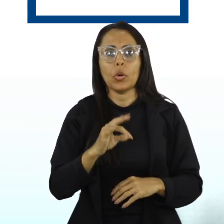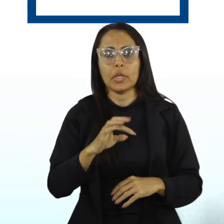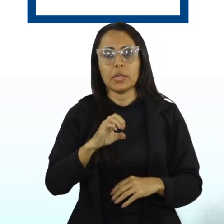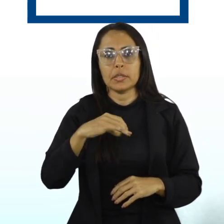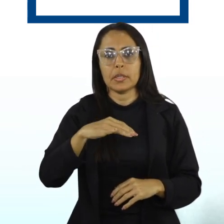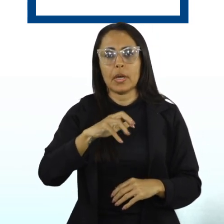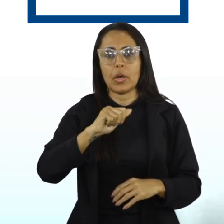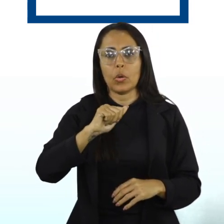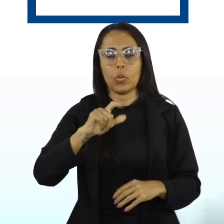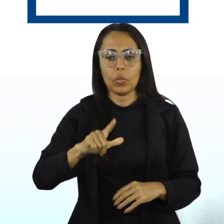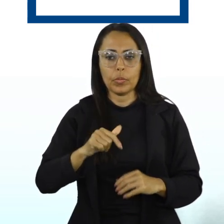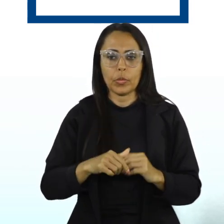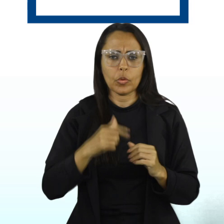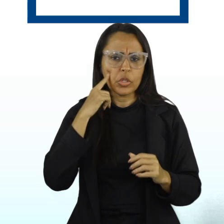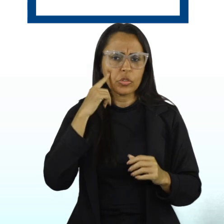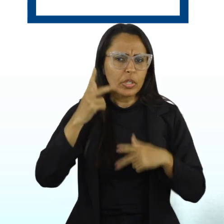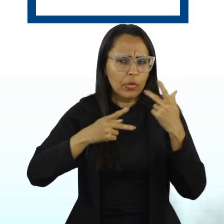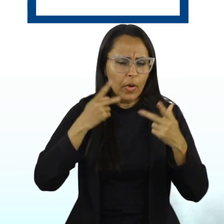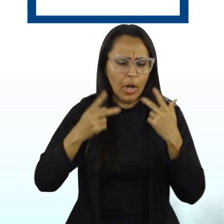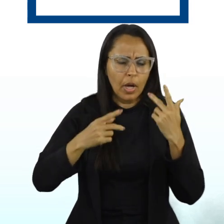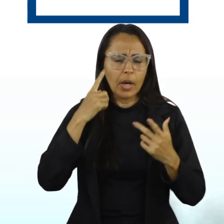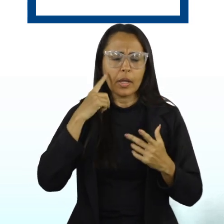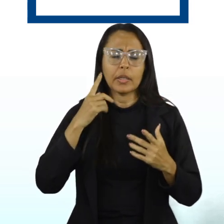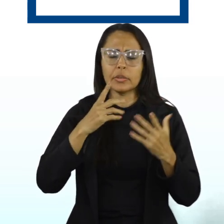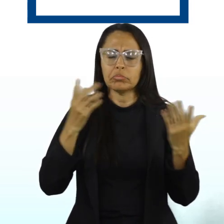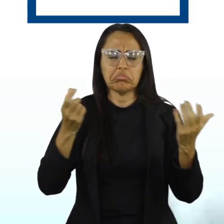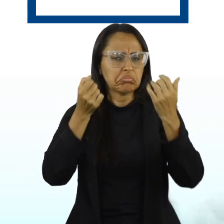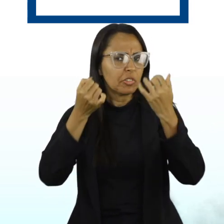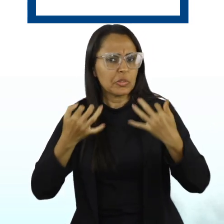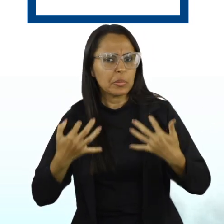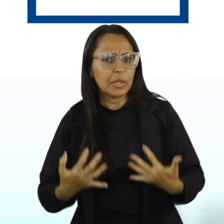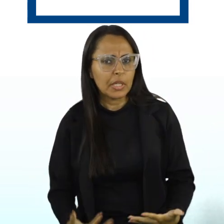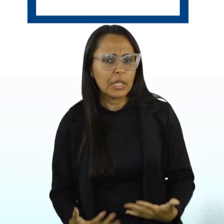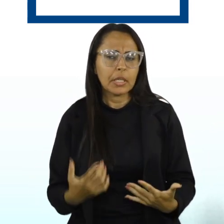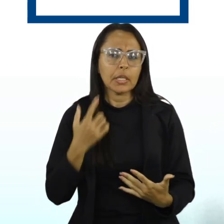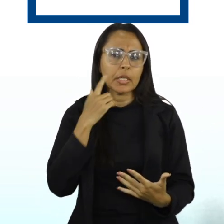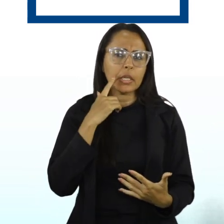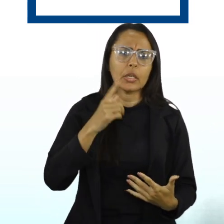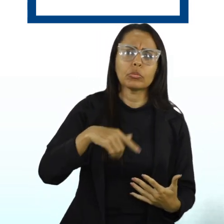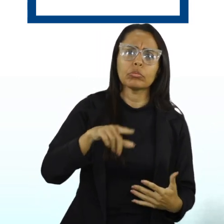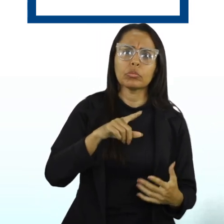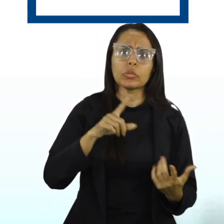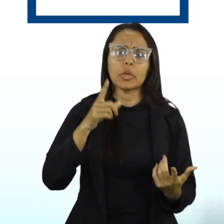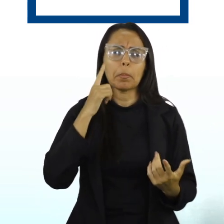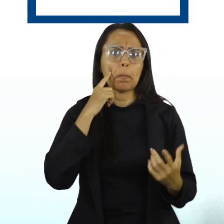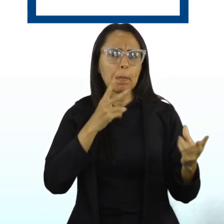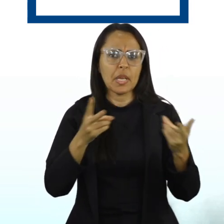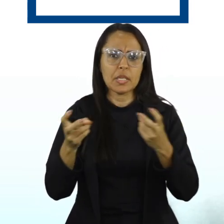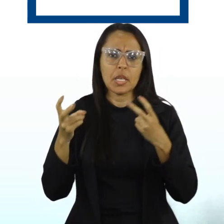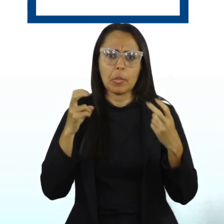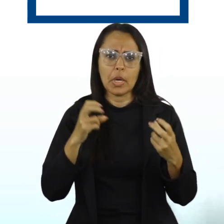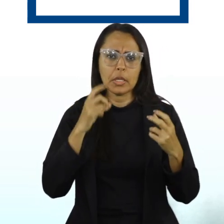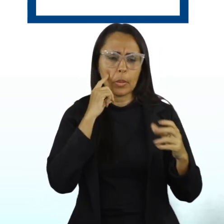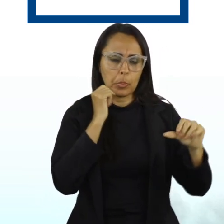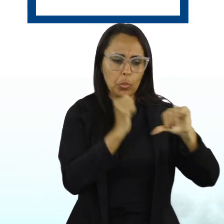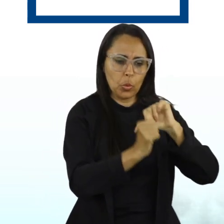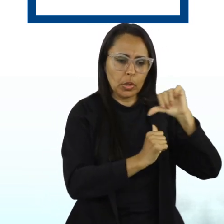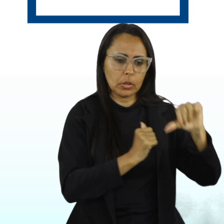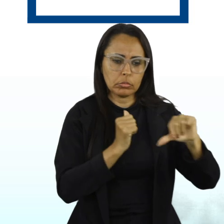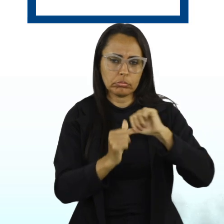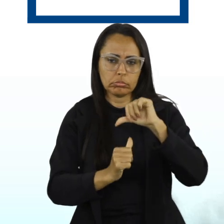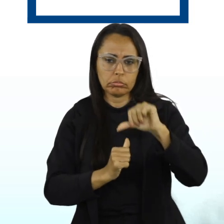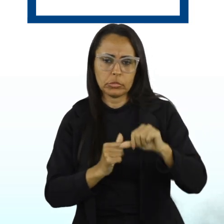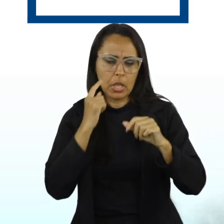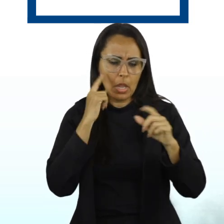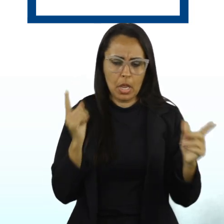elástica. Bom, quando a gente fala dessas unidades, dessas modalidades de energia, perceba que elas sempre vão estar trocando e alterando entre si.